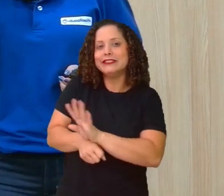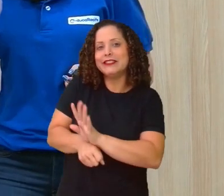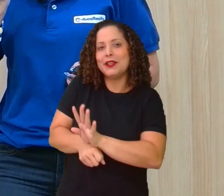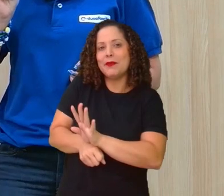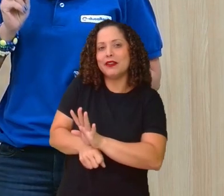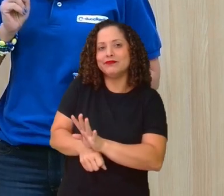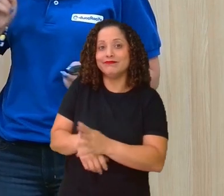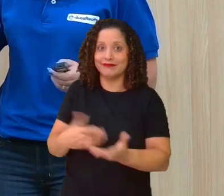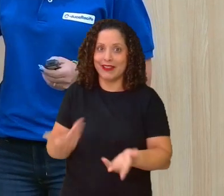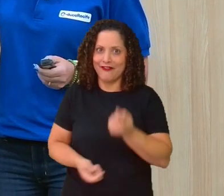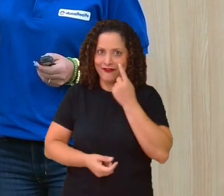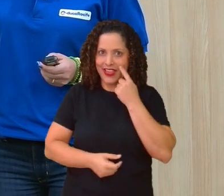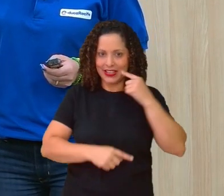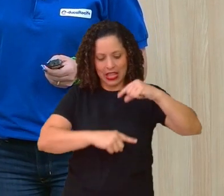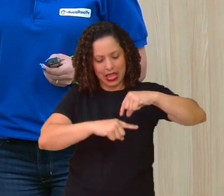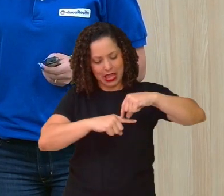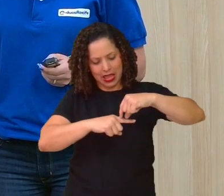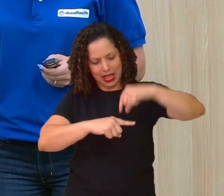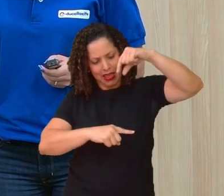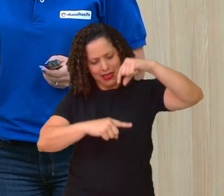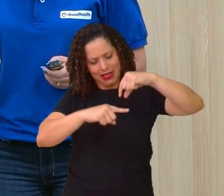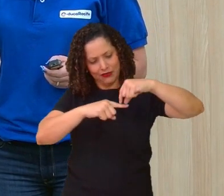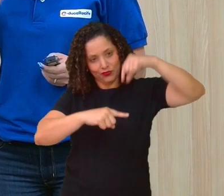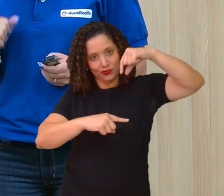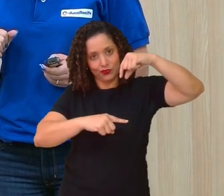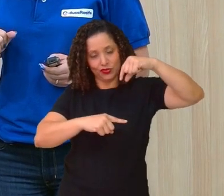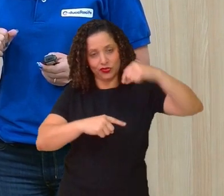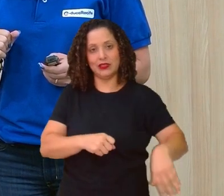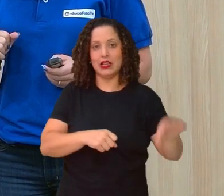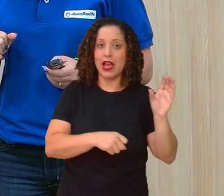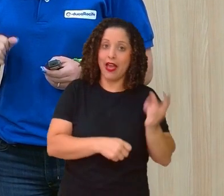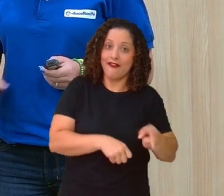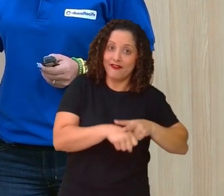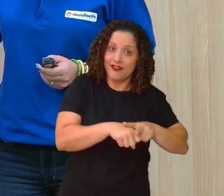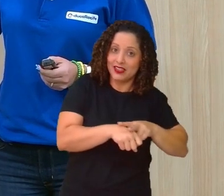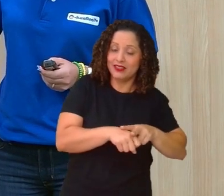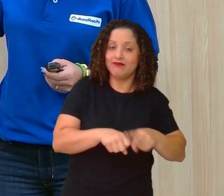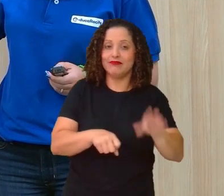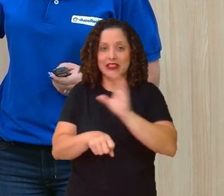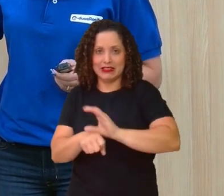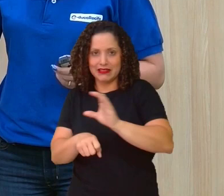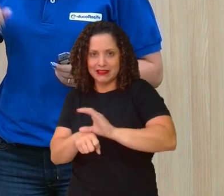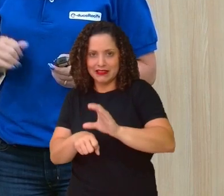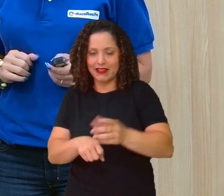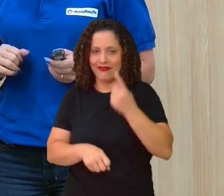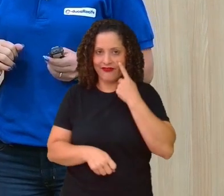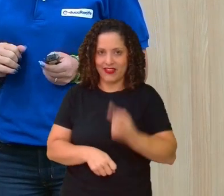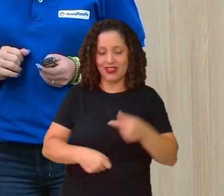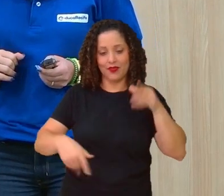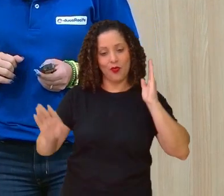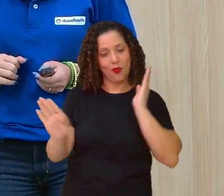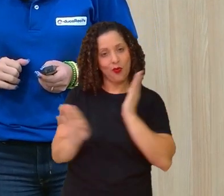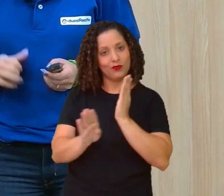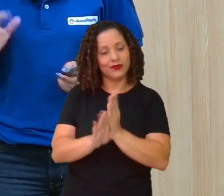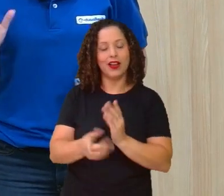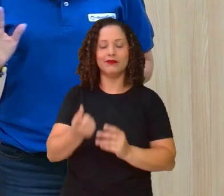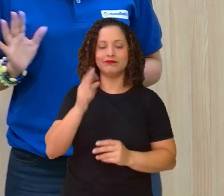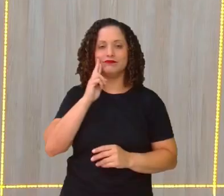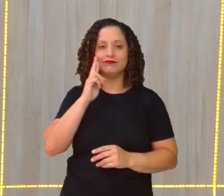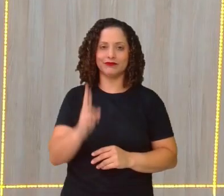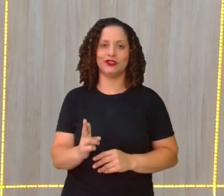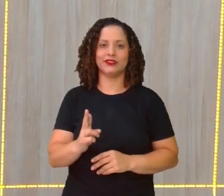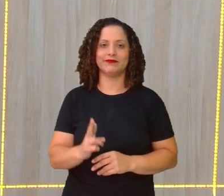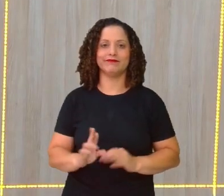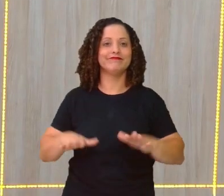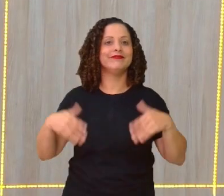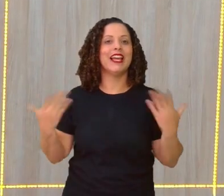olhar as 2 barras, tanto para a menina quanto para o menino. E você consegue chegar a esse resultado. E aí,